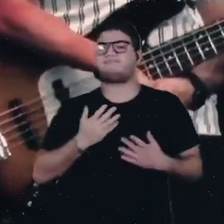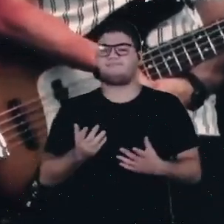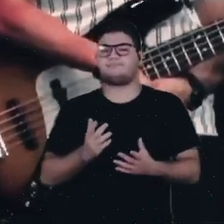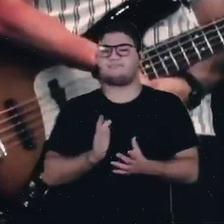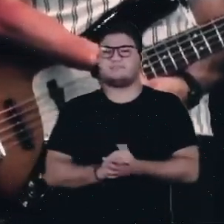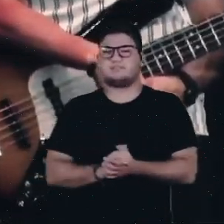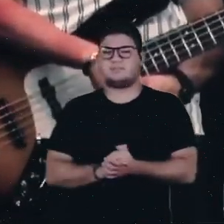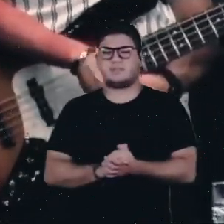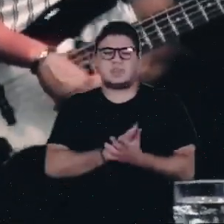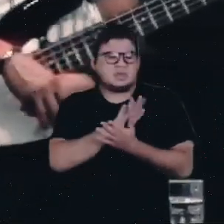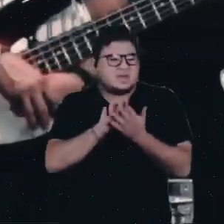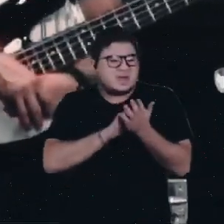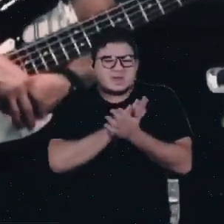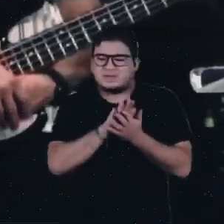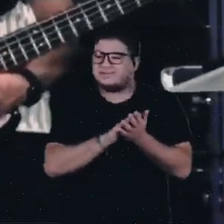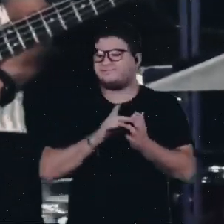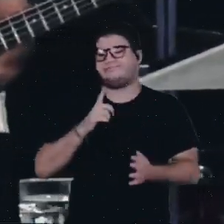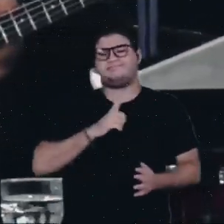sem dinheiro,